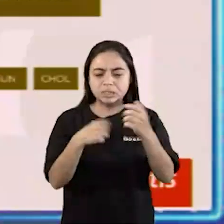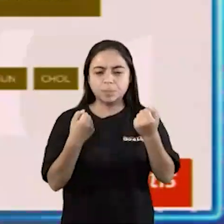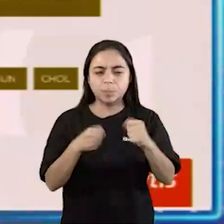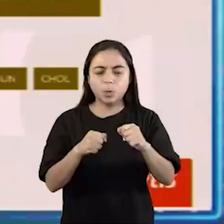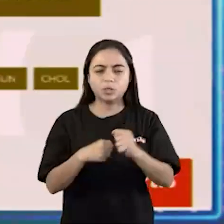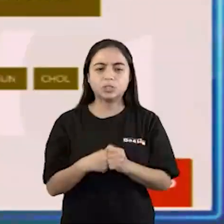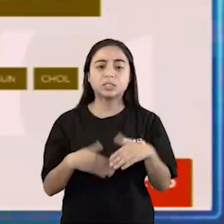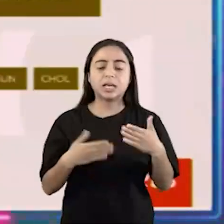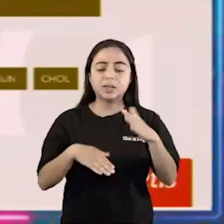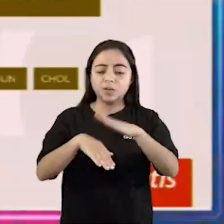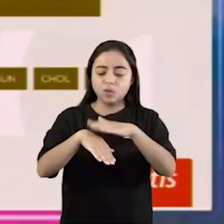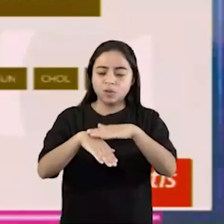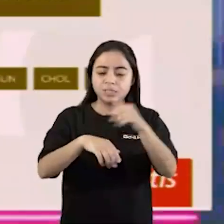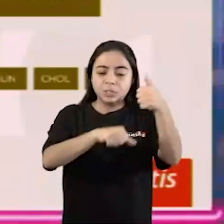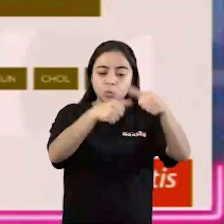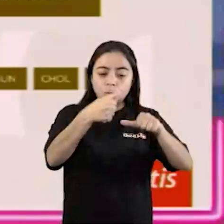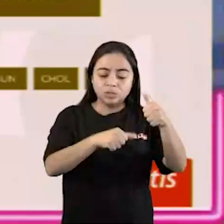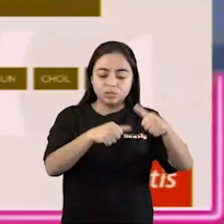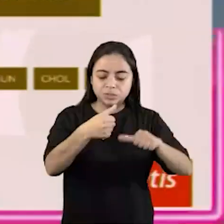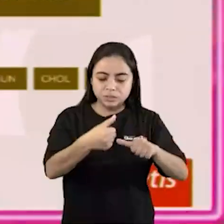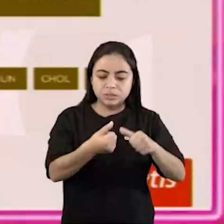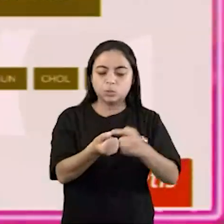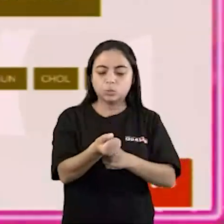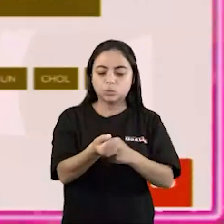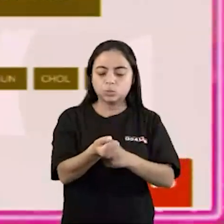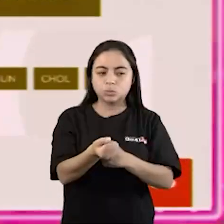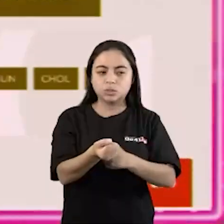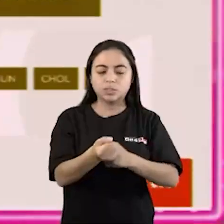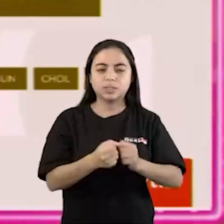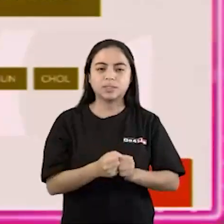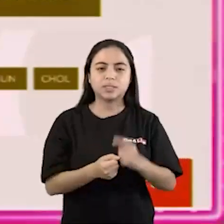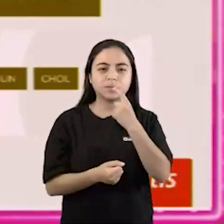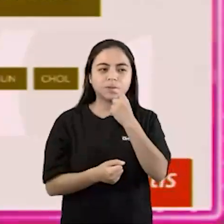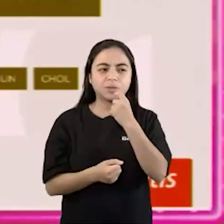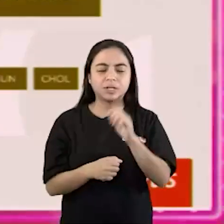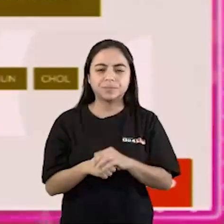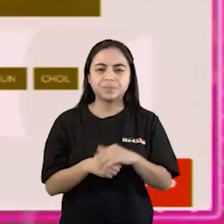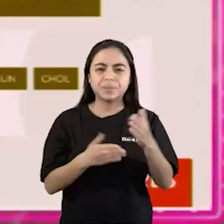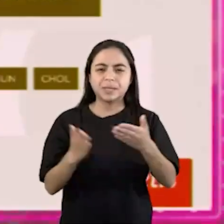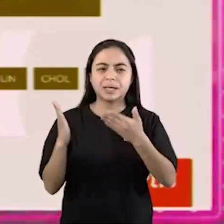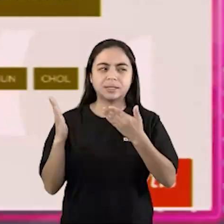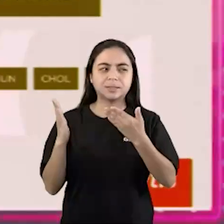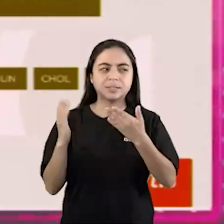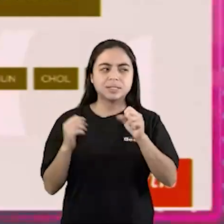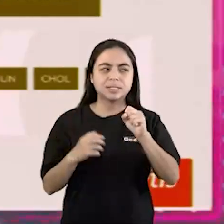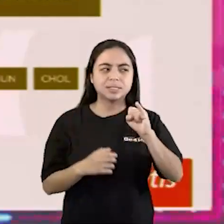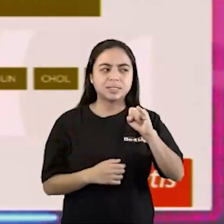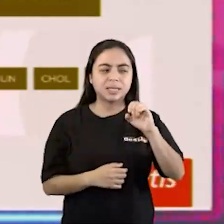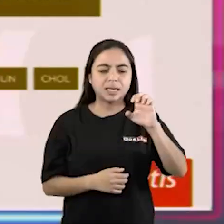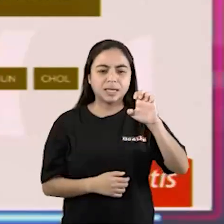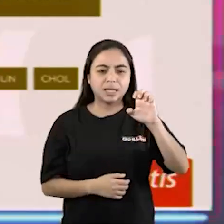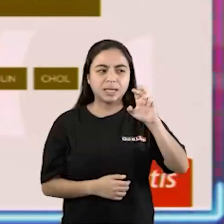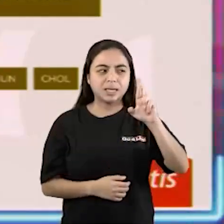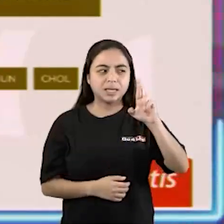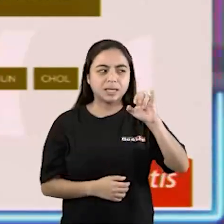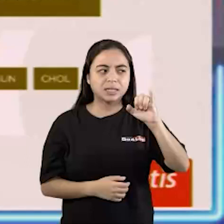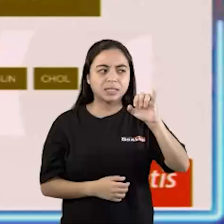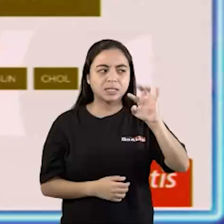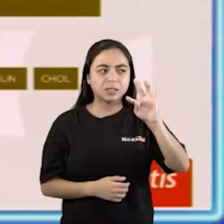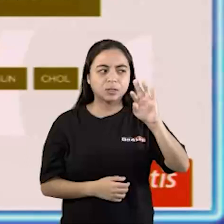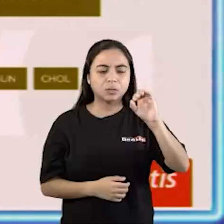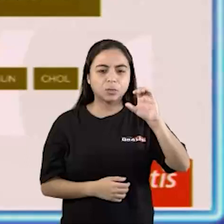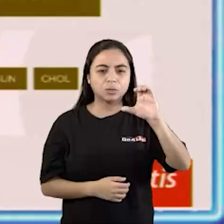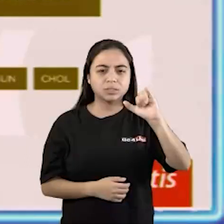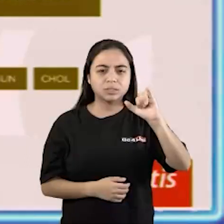vou fazer o hemograma, que vai nos fornecer alterações em série vermelha, como eritrocitose. Eu vou